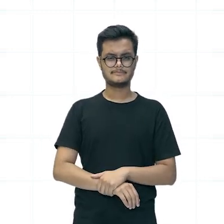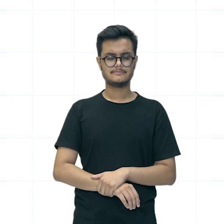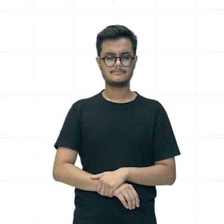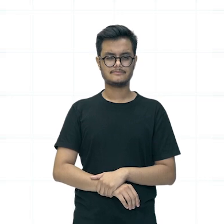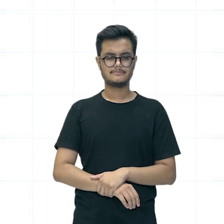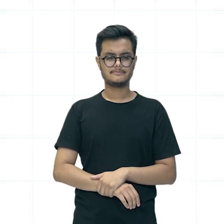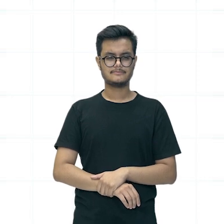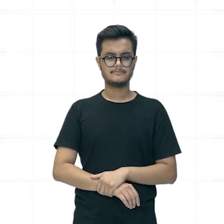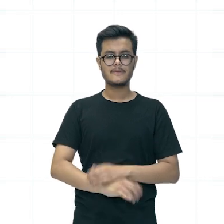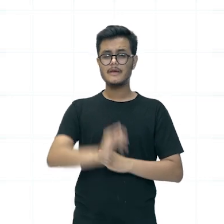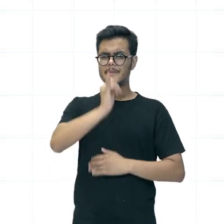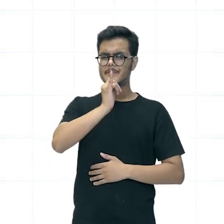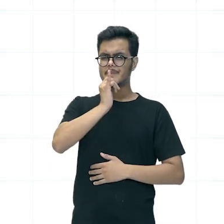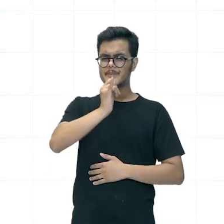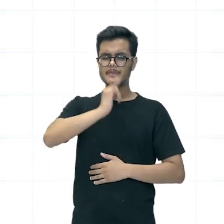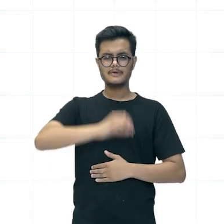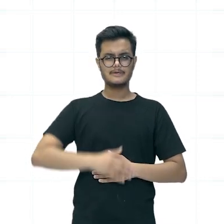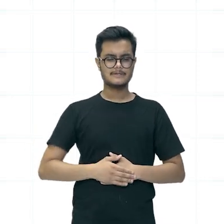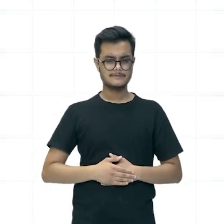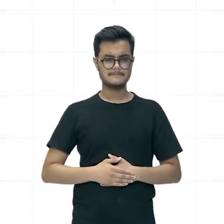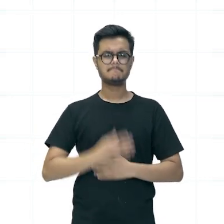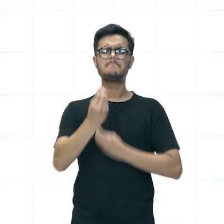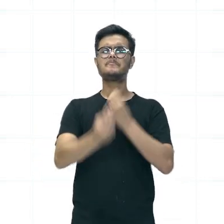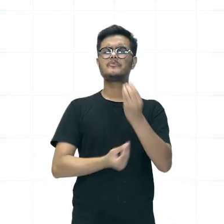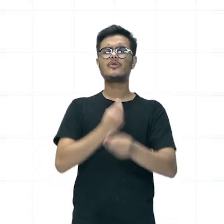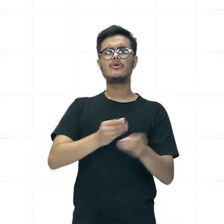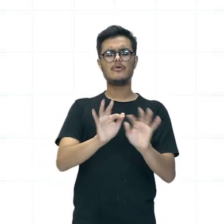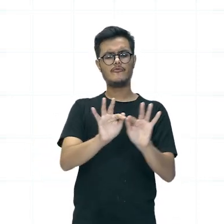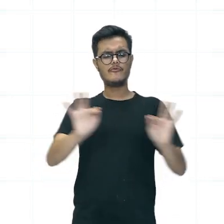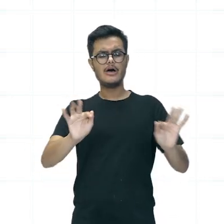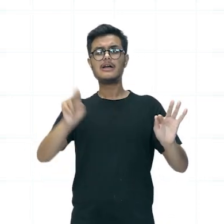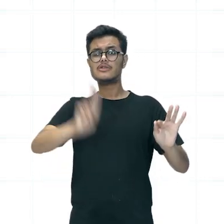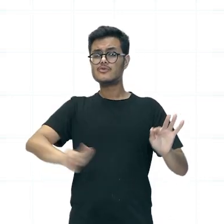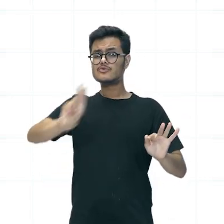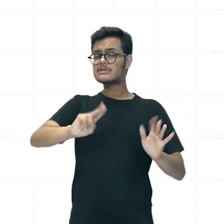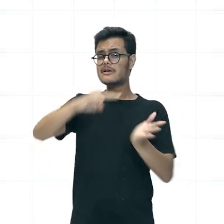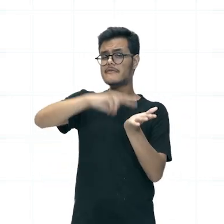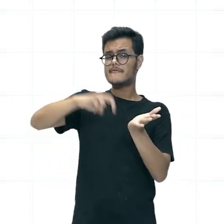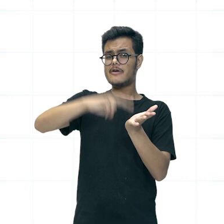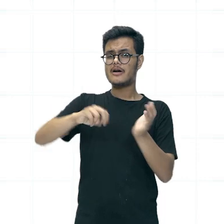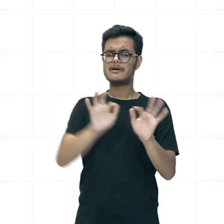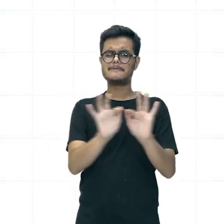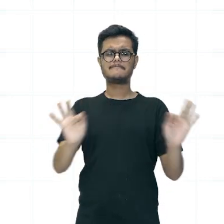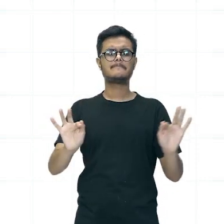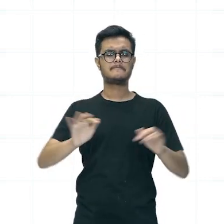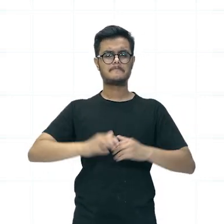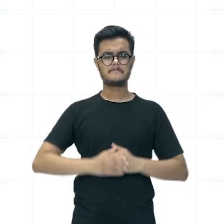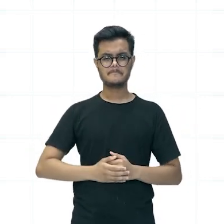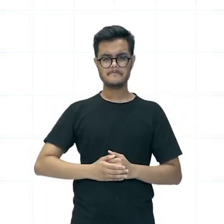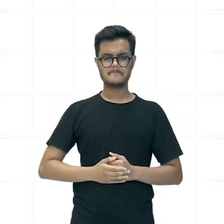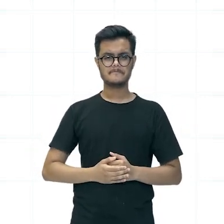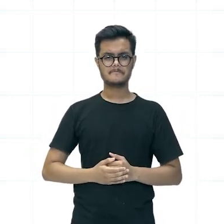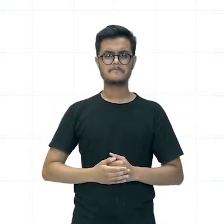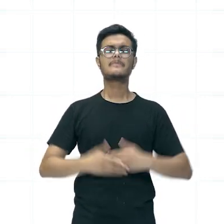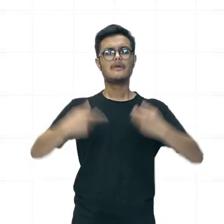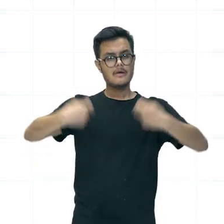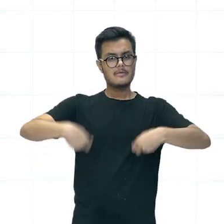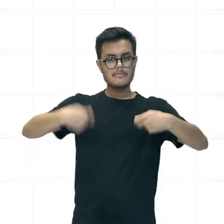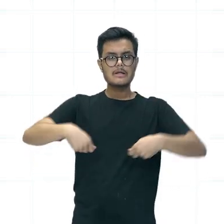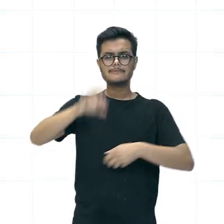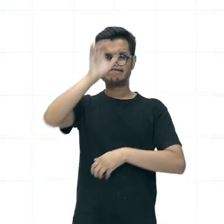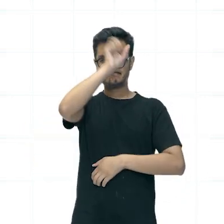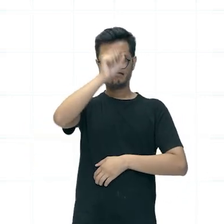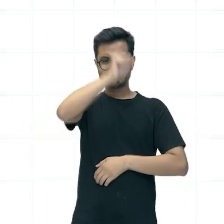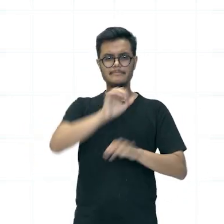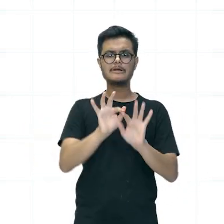dar os exemplos que nós não usamos vocabulário aí isolado, tá bom? Eu preciso saber, aprender